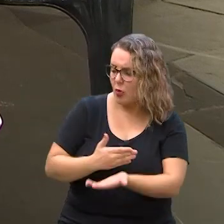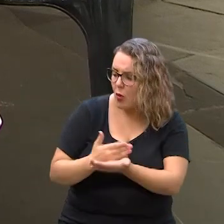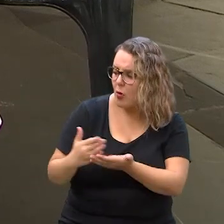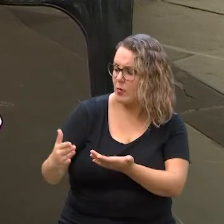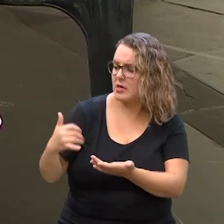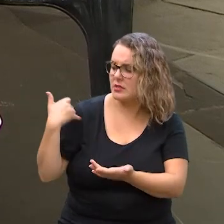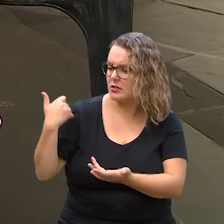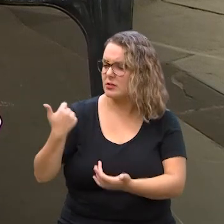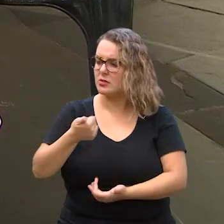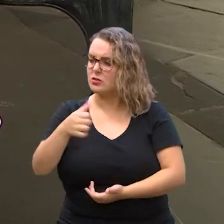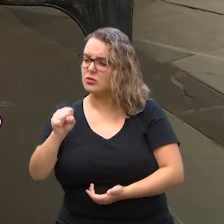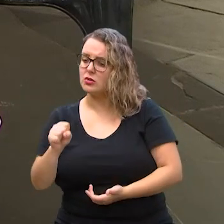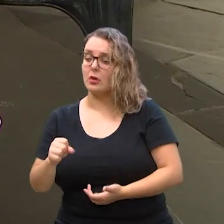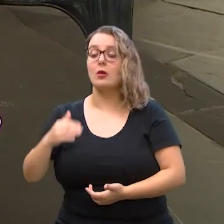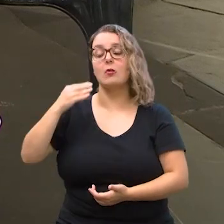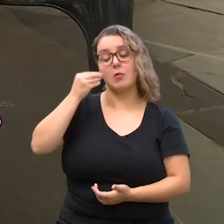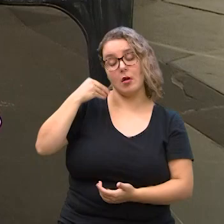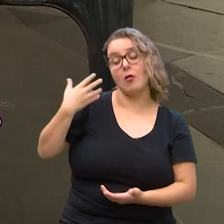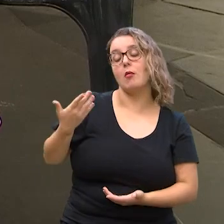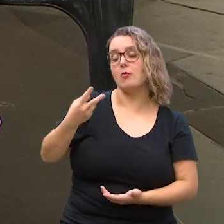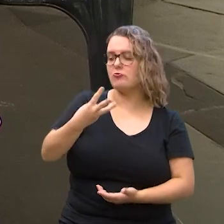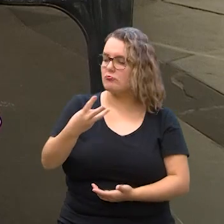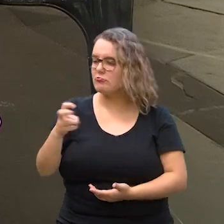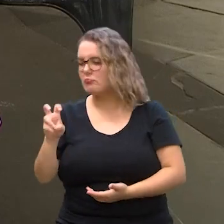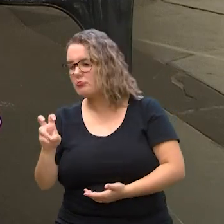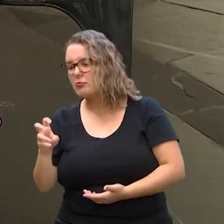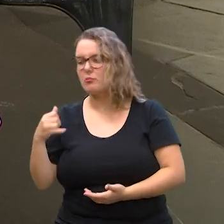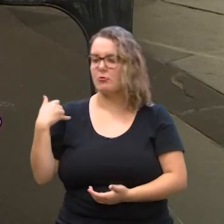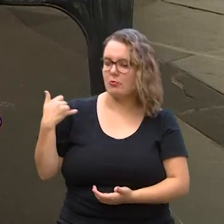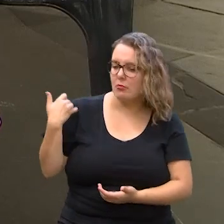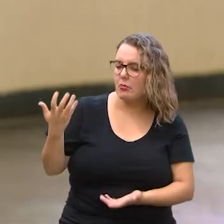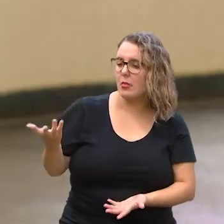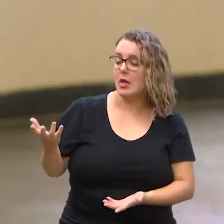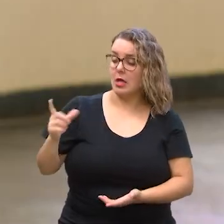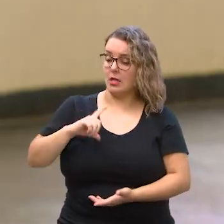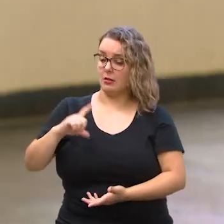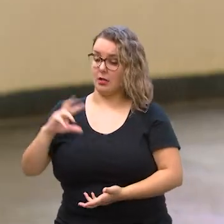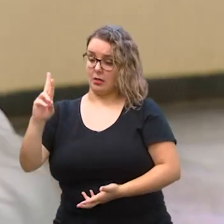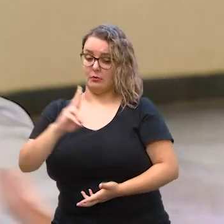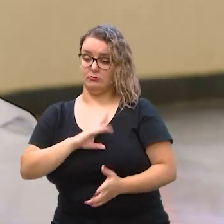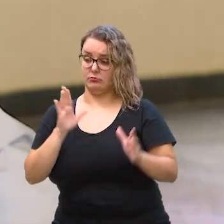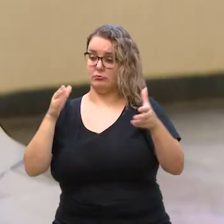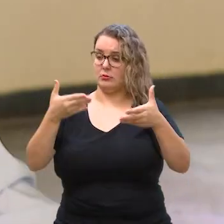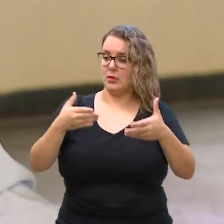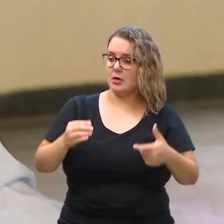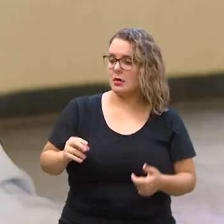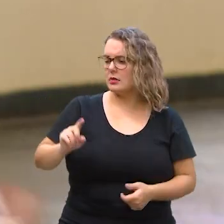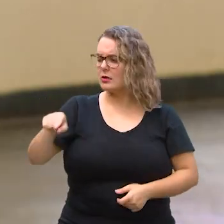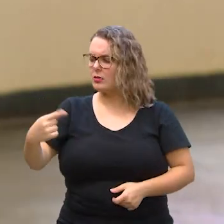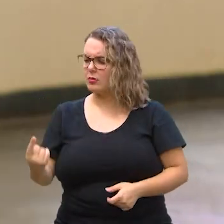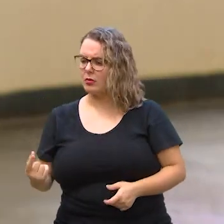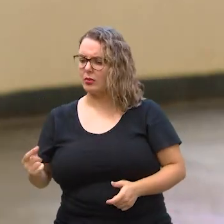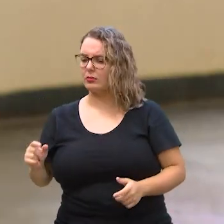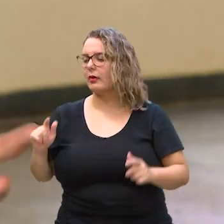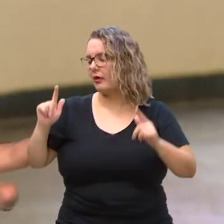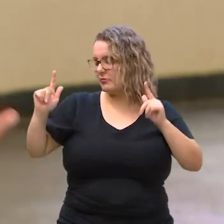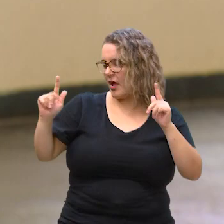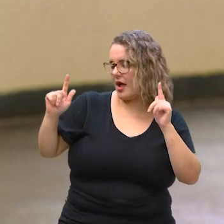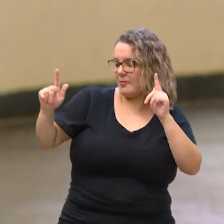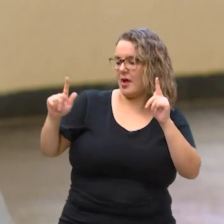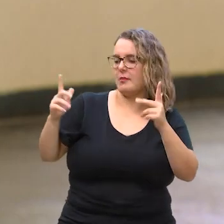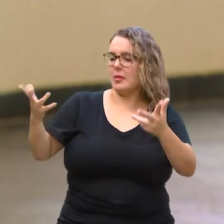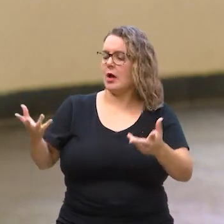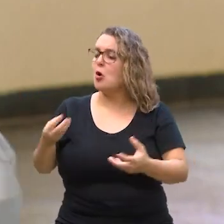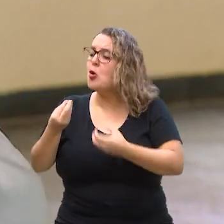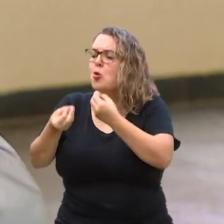tem um atleta mais experiente, 35, 36 anos, você tem o cara que é muito religioso, você tem o cara que é baladeiro. E aí, como é que você trabalha